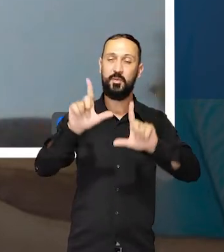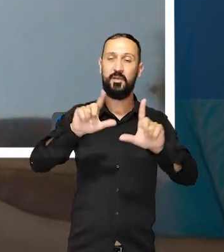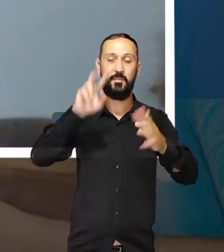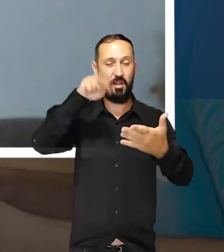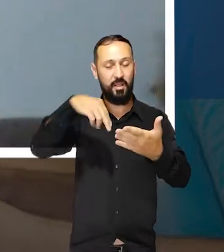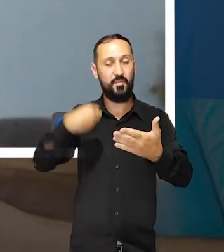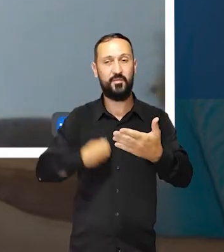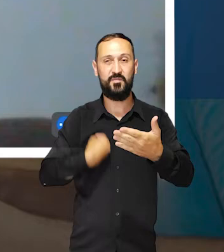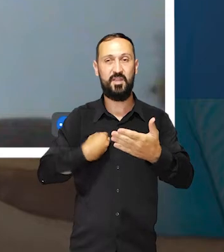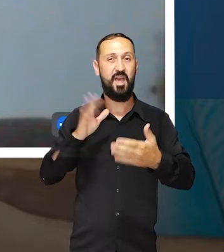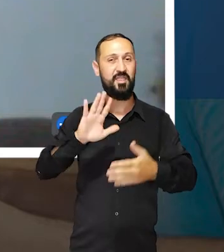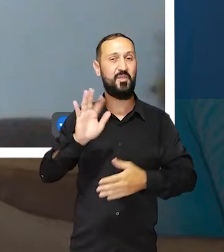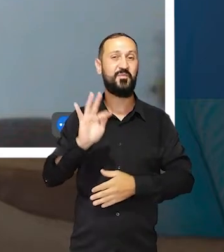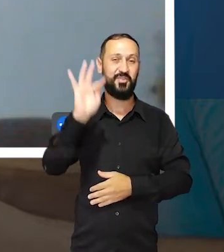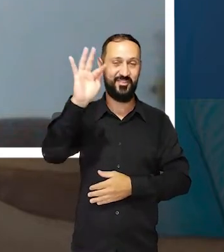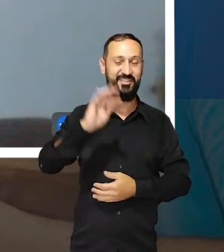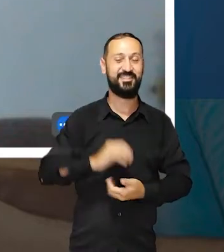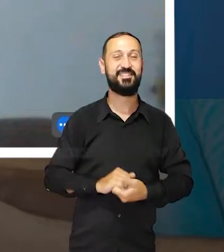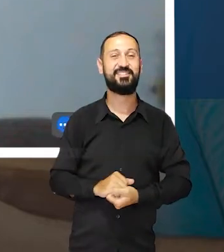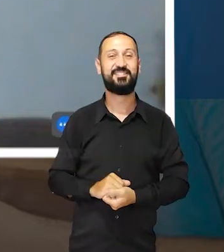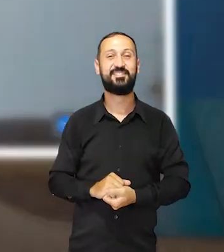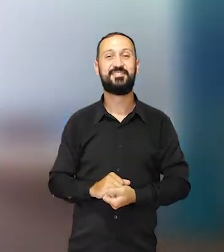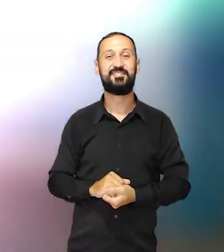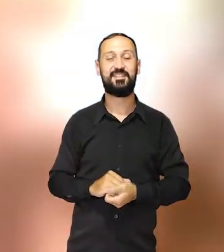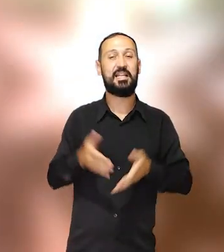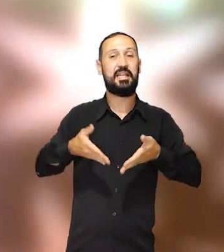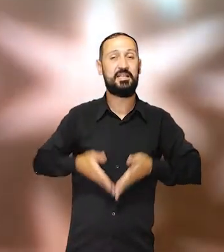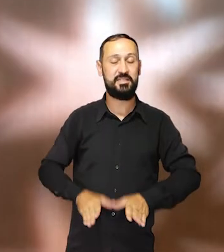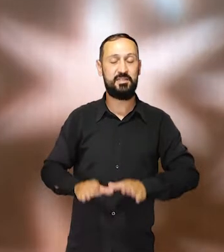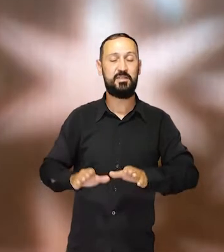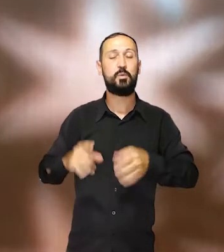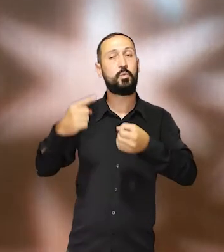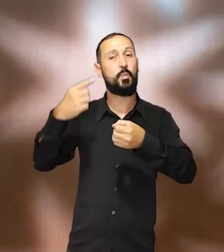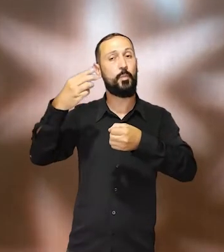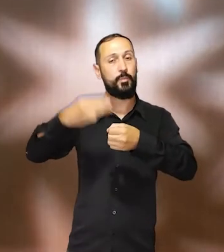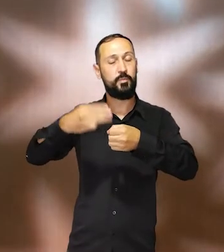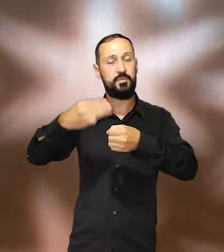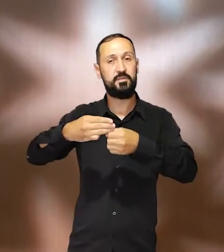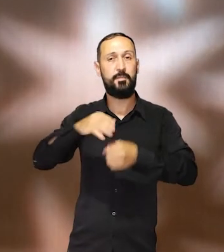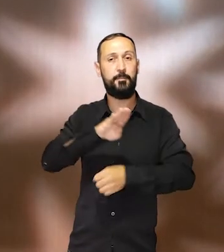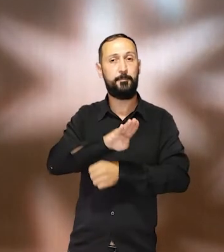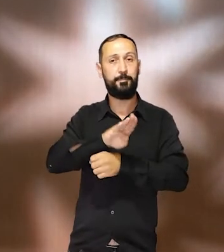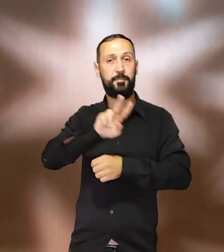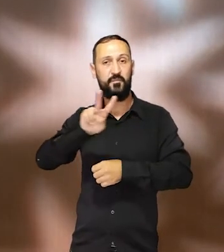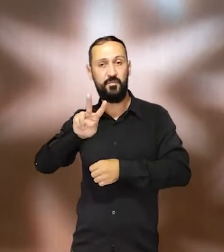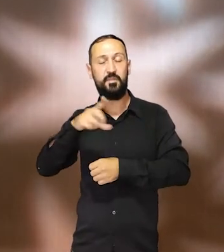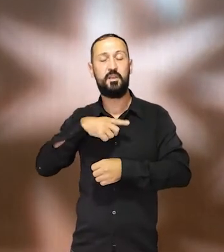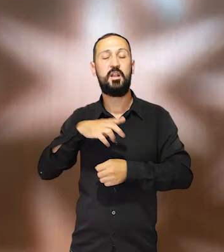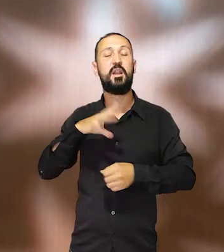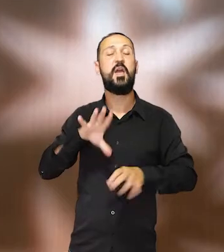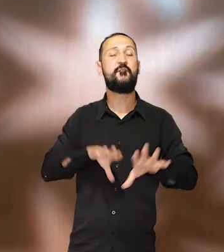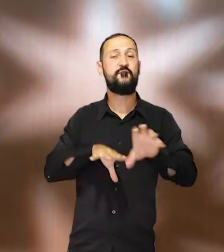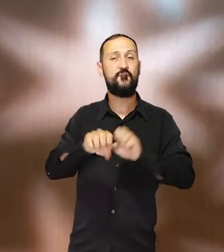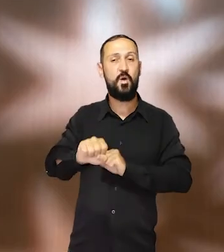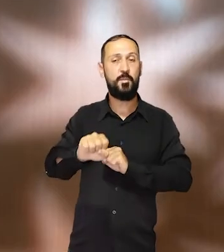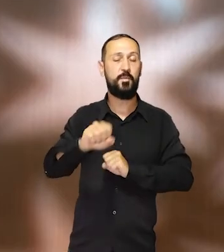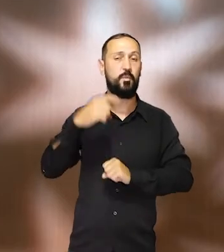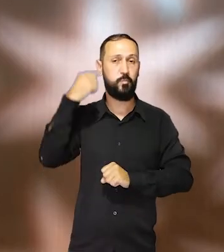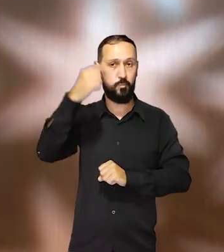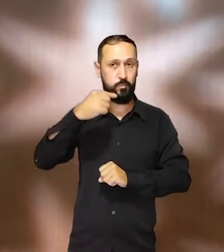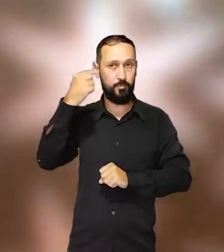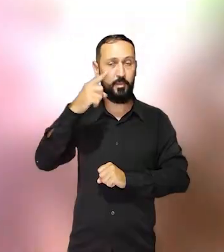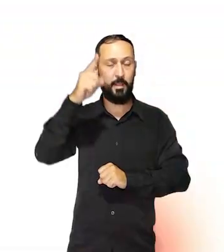programa Ler é Viver. Até uma outra oportunidade. Nascido em Bela Vista, o escritor Samuel Medeiros é formado em Direito